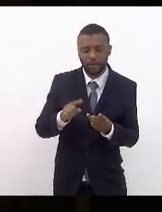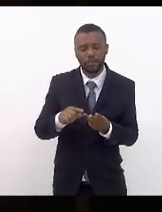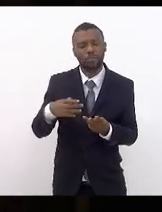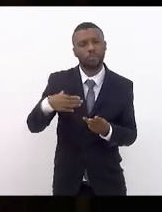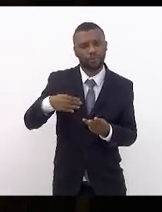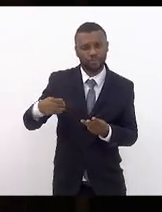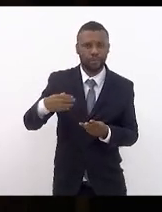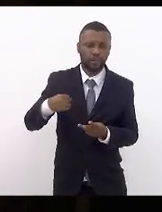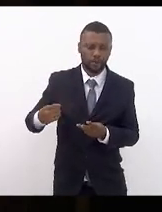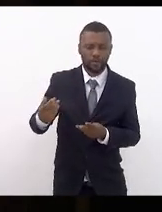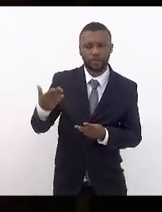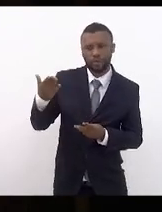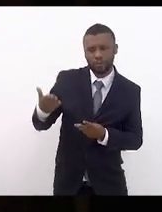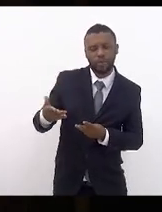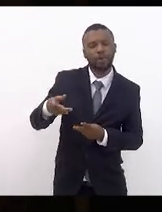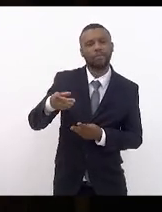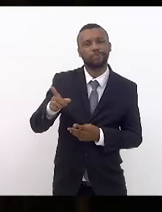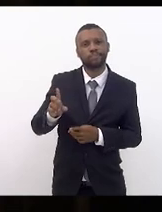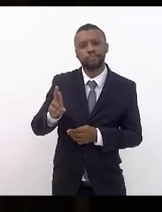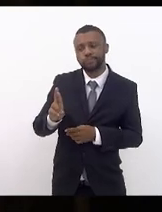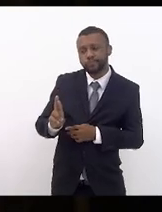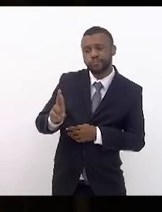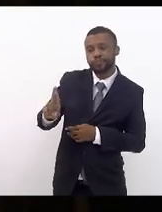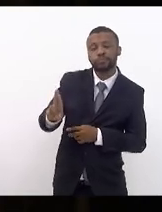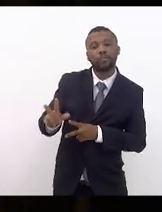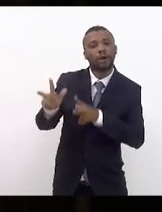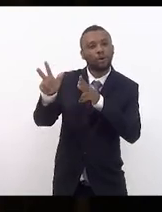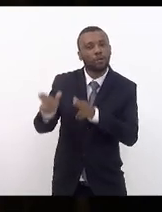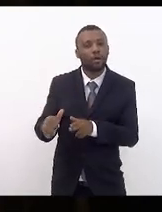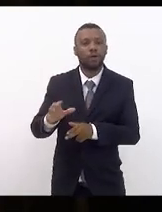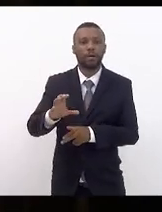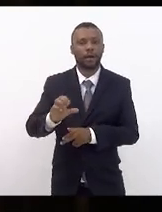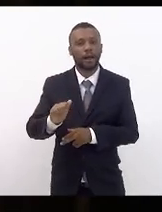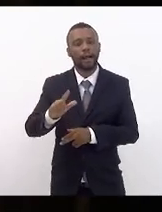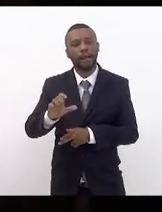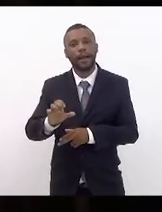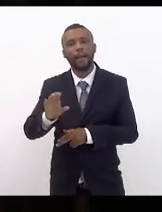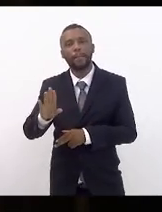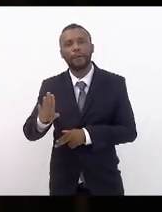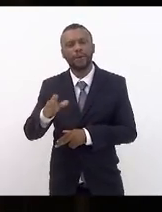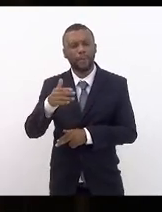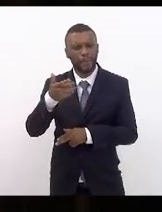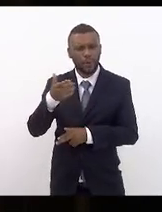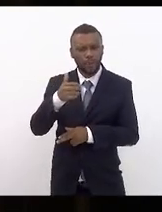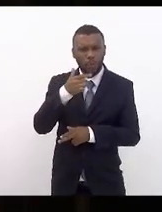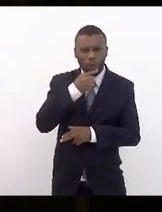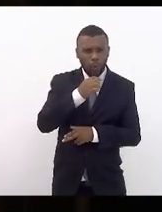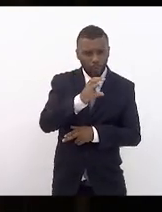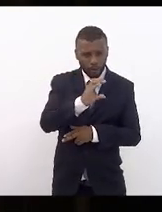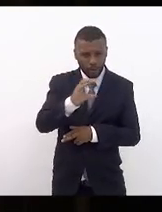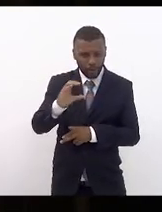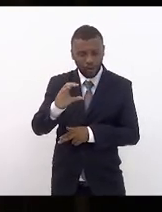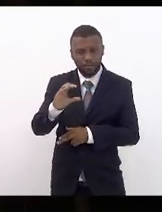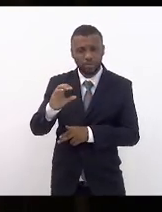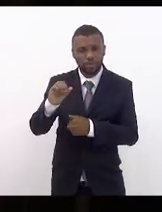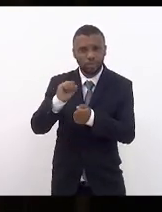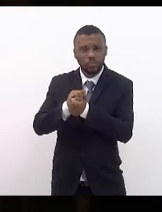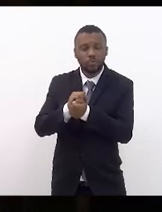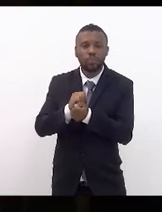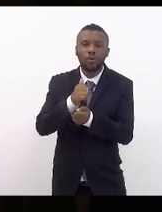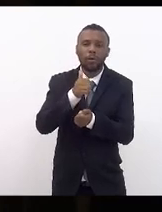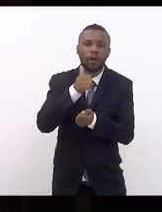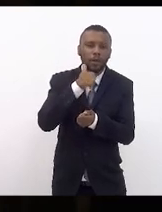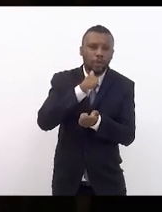Senhor mantém-se à nossa frente como um Caleb. Para o meu cunhado que está aqui, o Marilto, para a sua esposa, para os